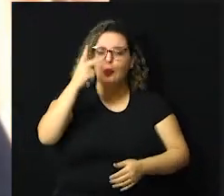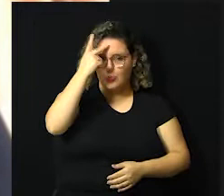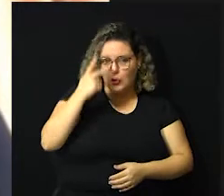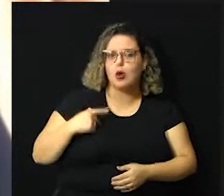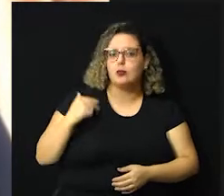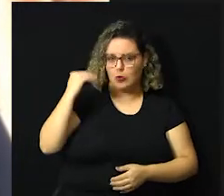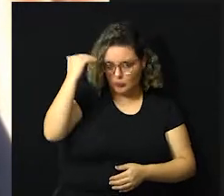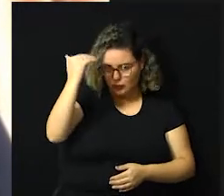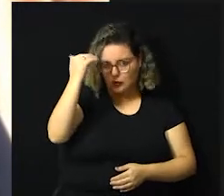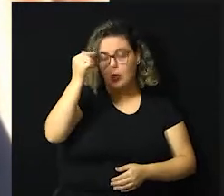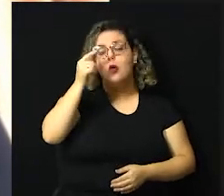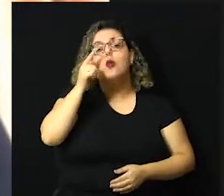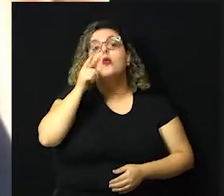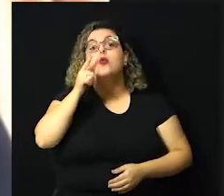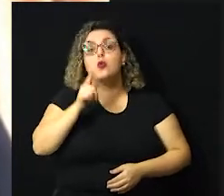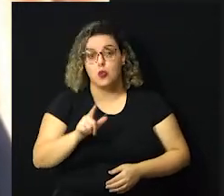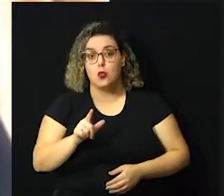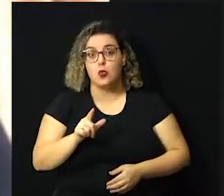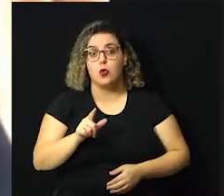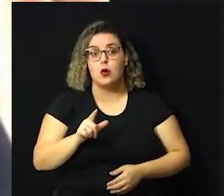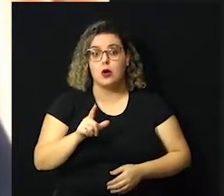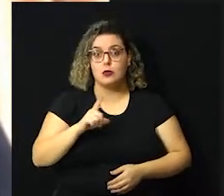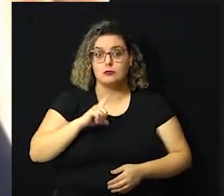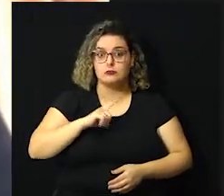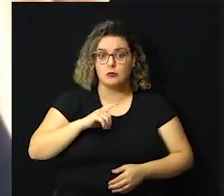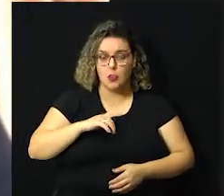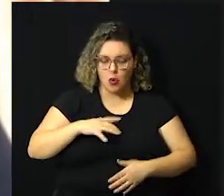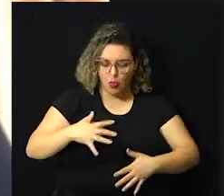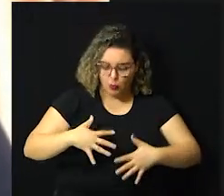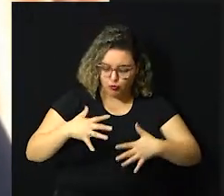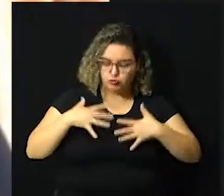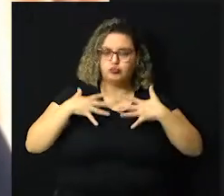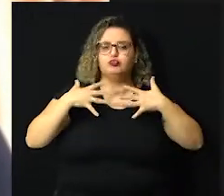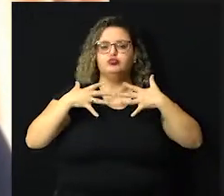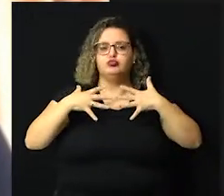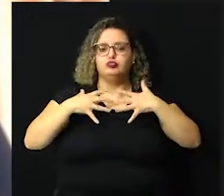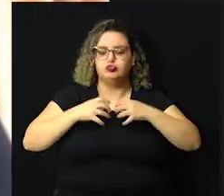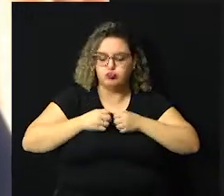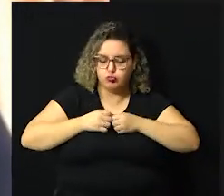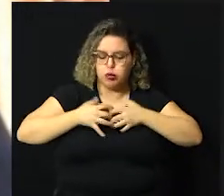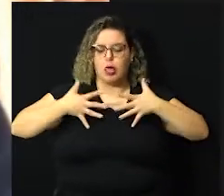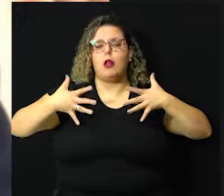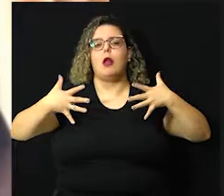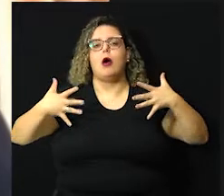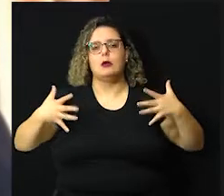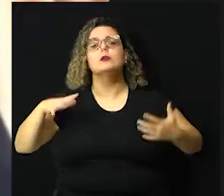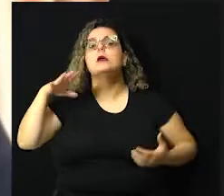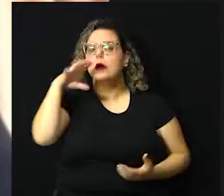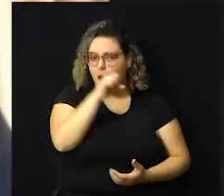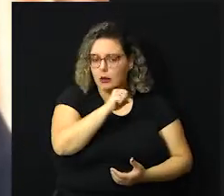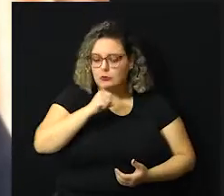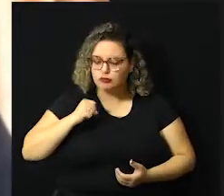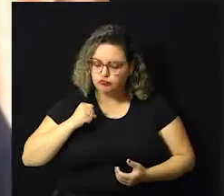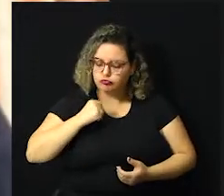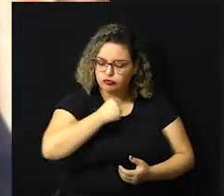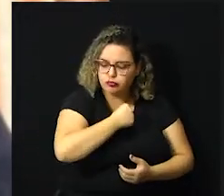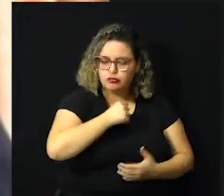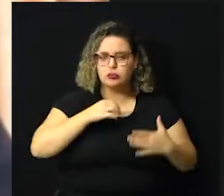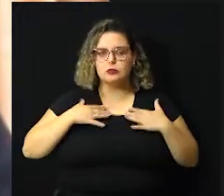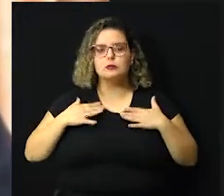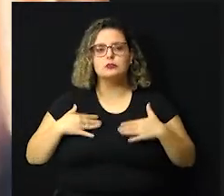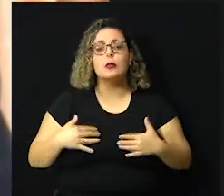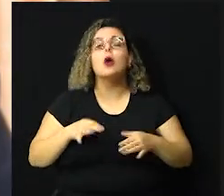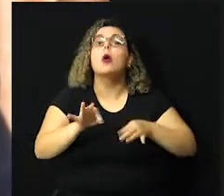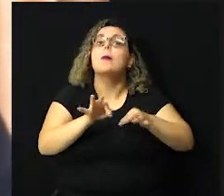dito, eles conseguem ter uma carga ou uma dimensão maior de anticorpos mais rapidamente no seu corpo e